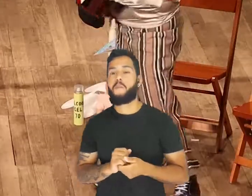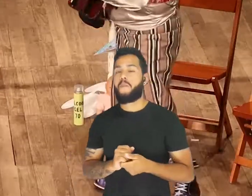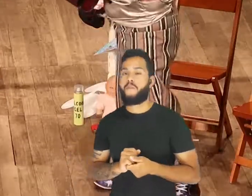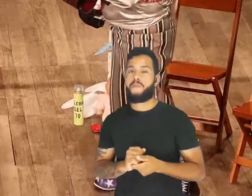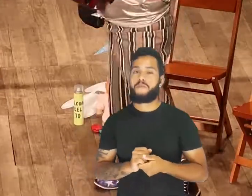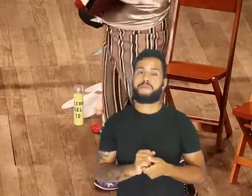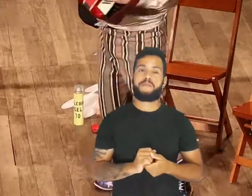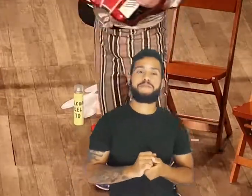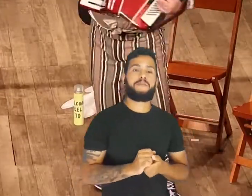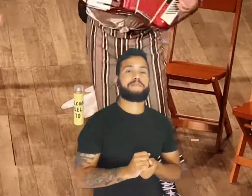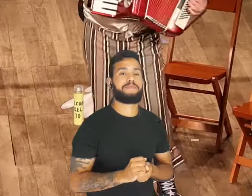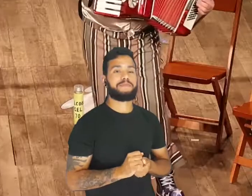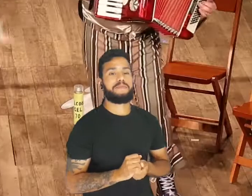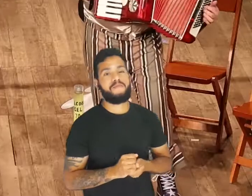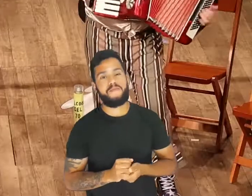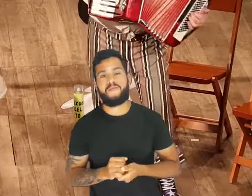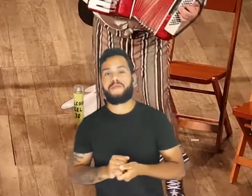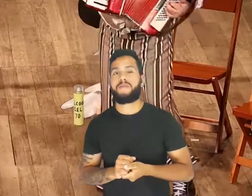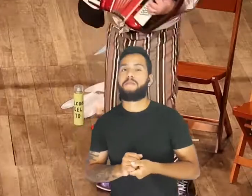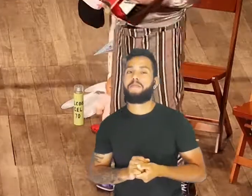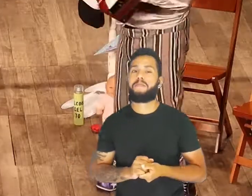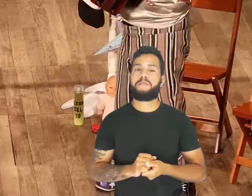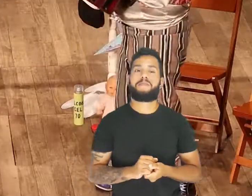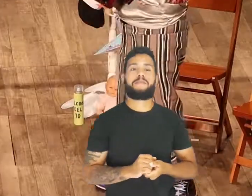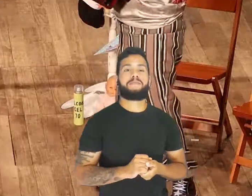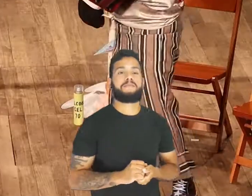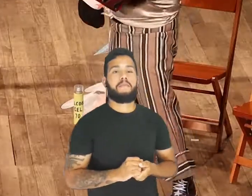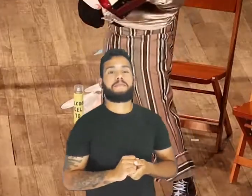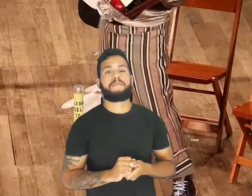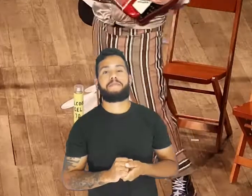la la la la la la la la la la